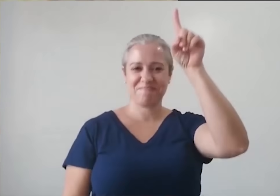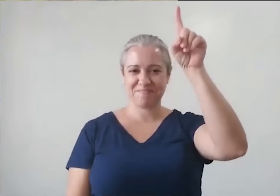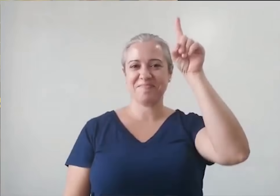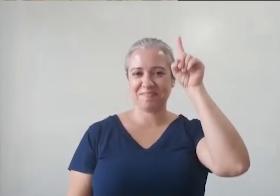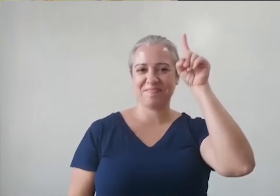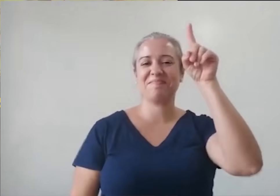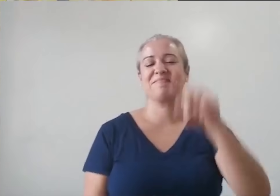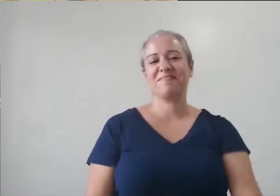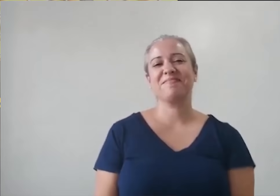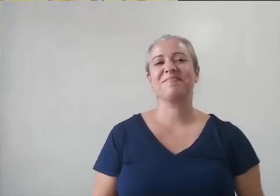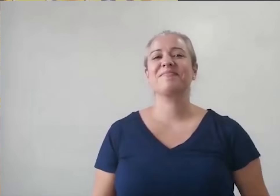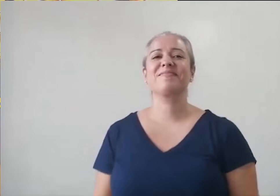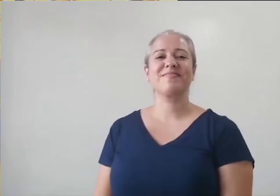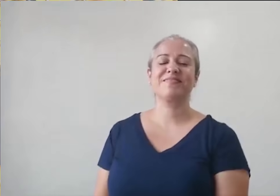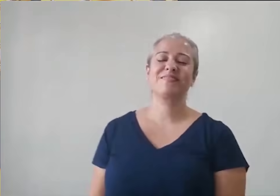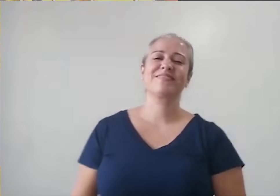eu sou teu.